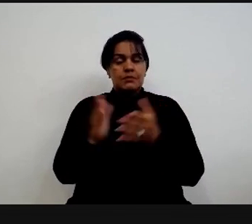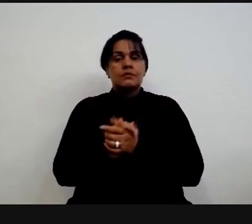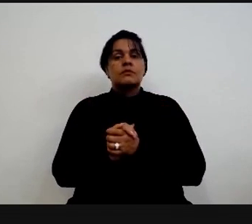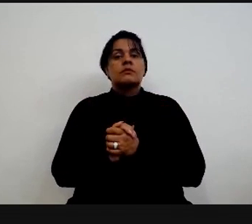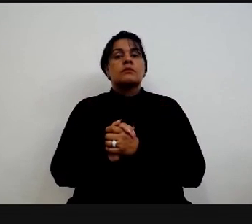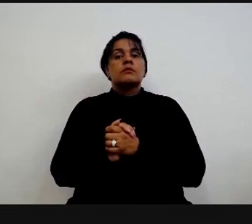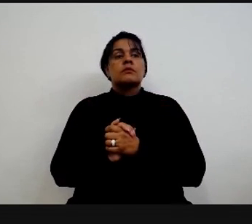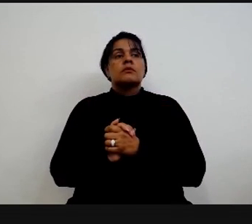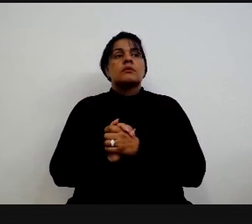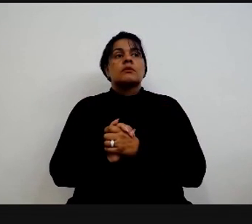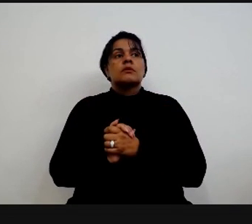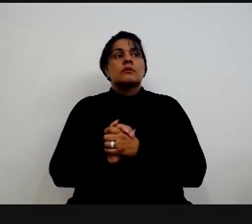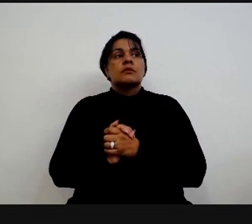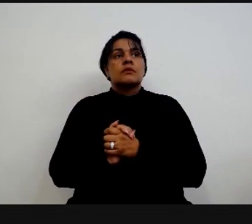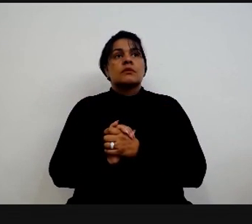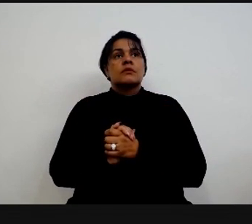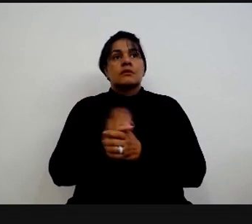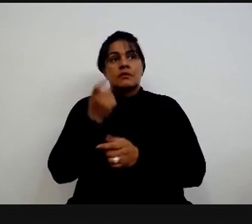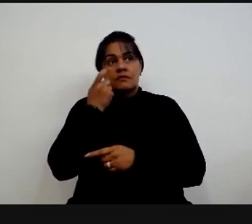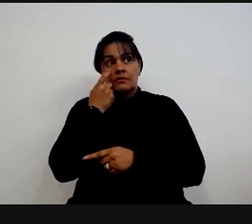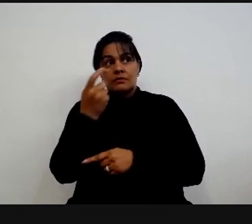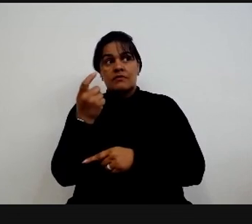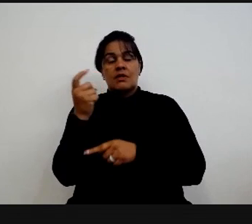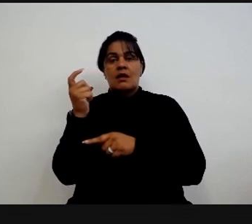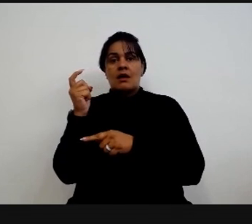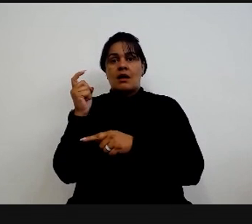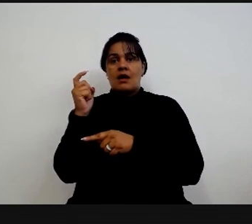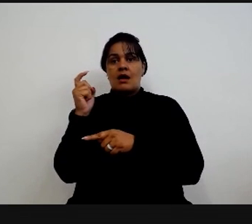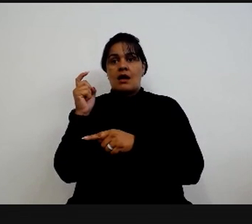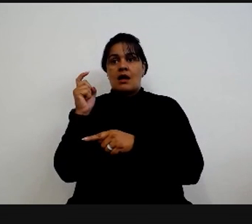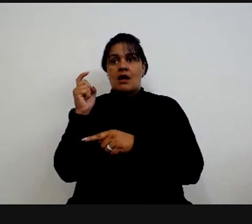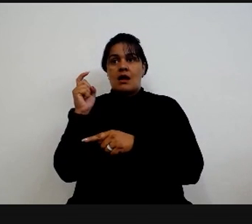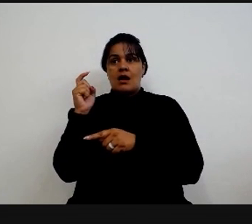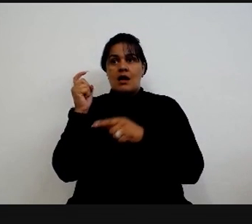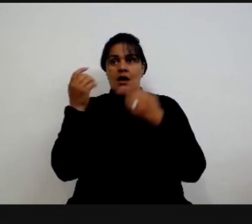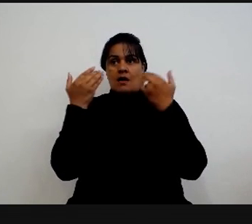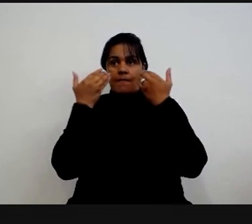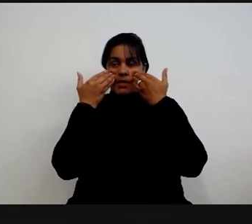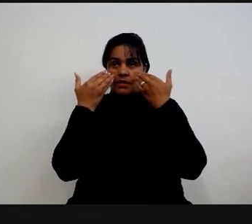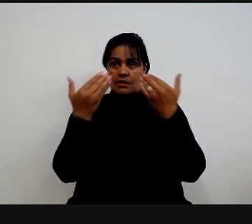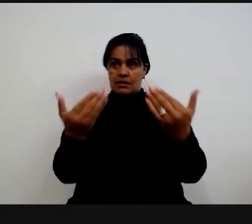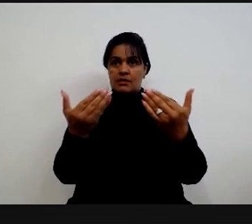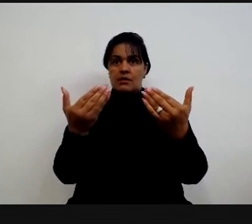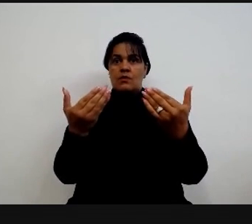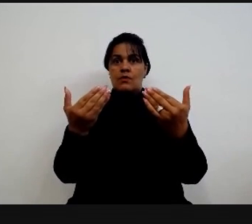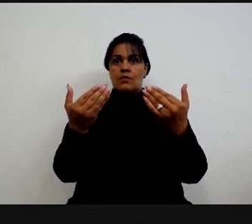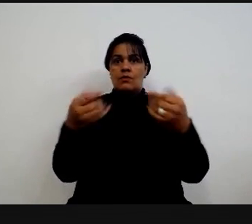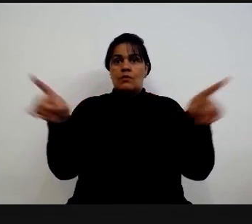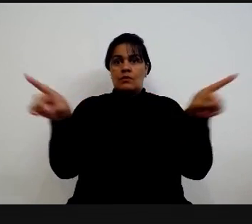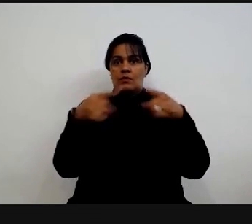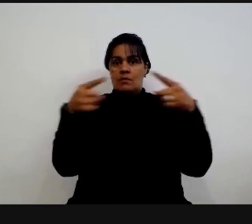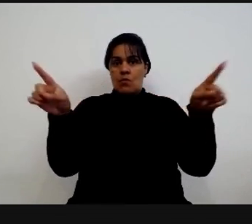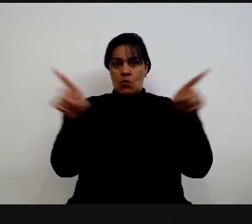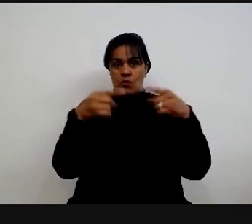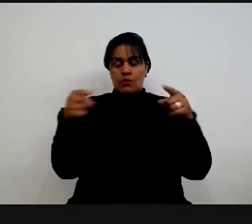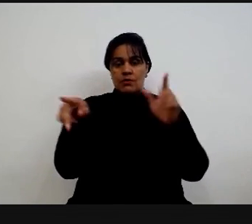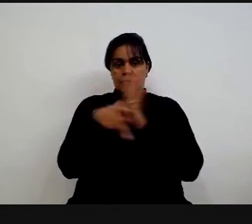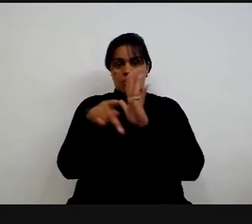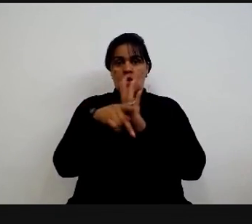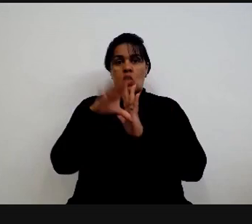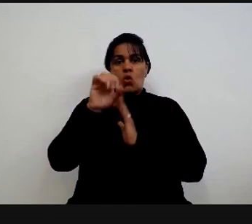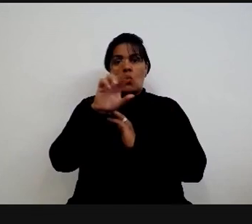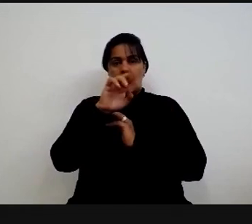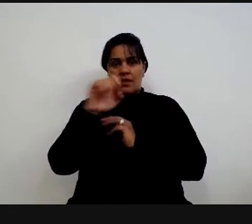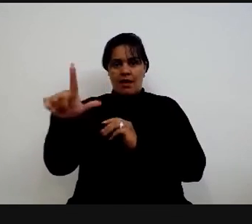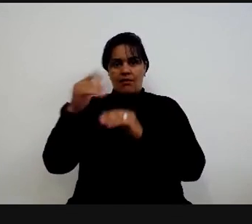todos, para nós assistirmos uma apresentação do nosso coral da Câmara, que vai ocorrer aqui fora no saguão principal